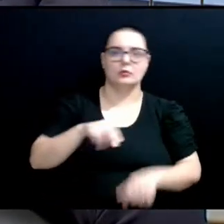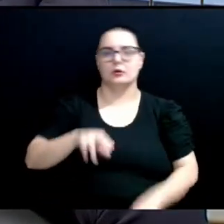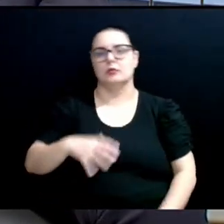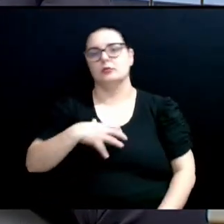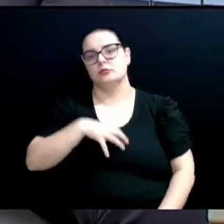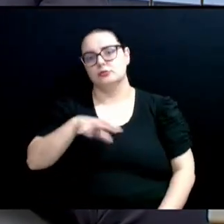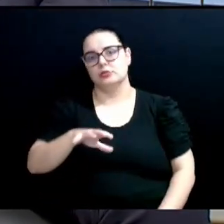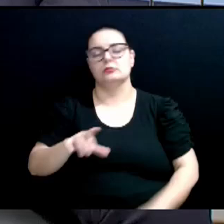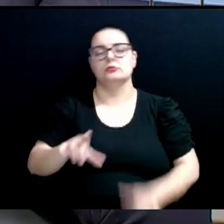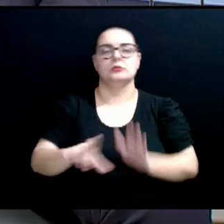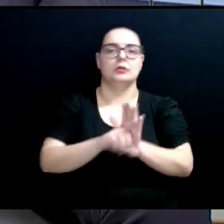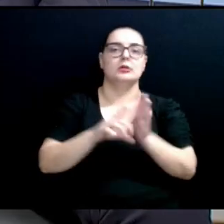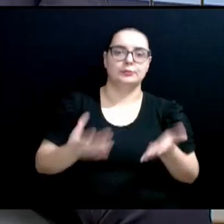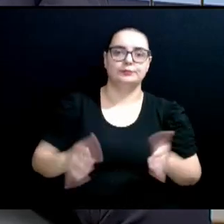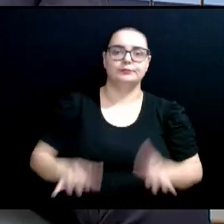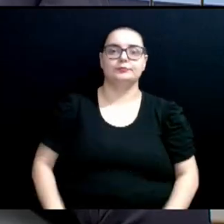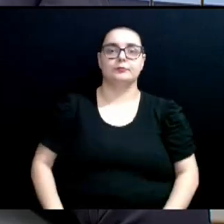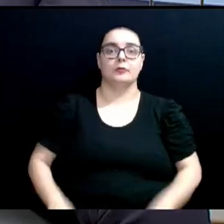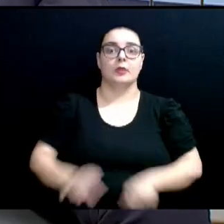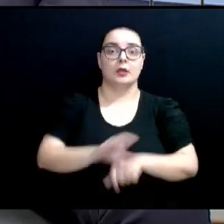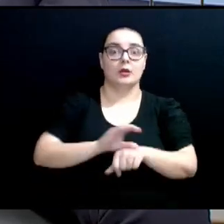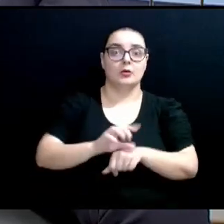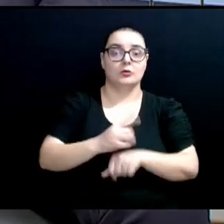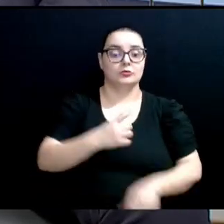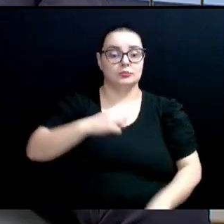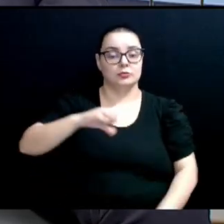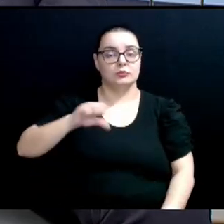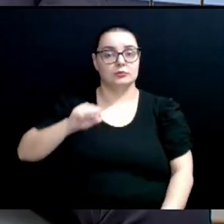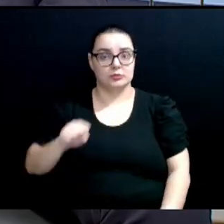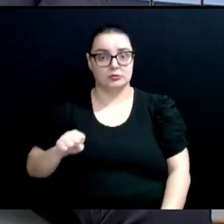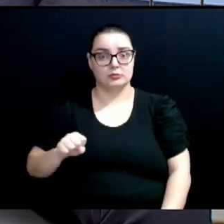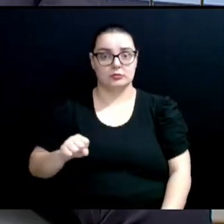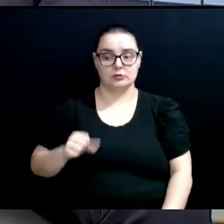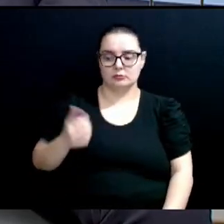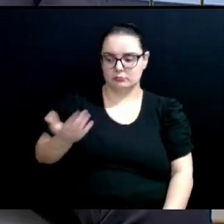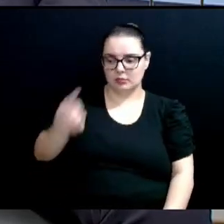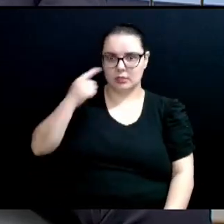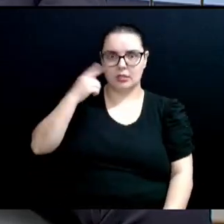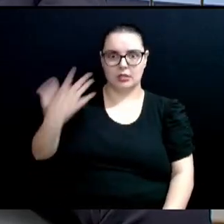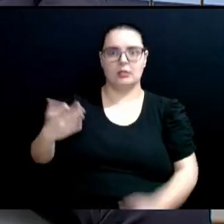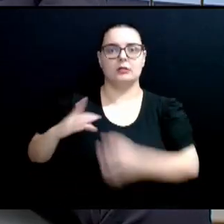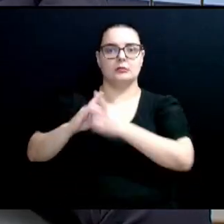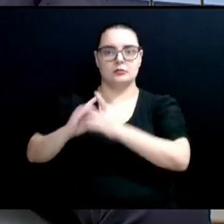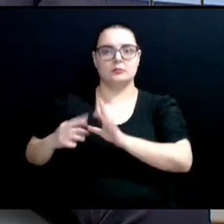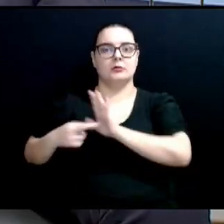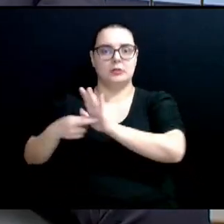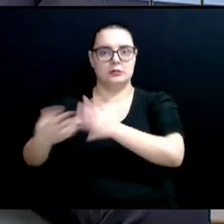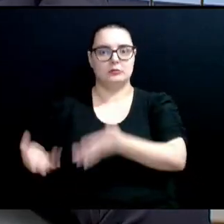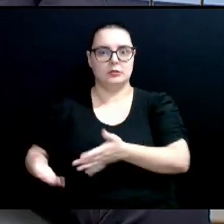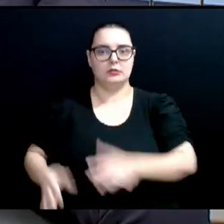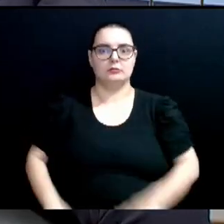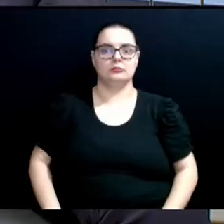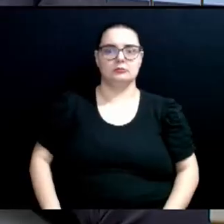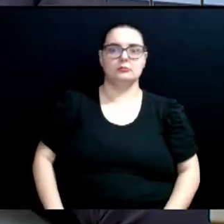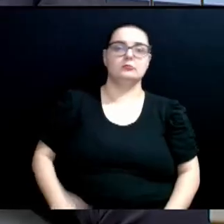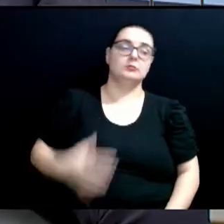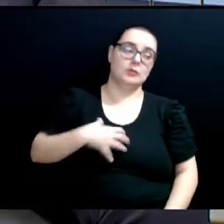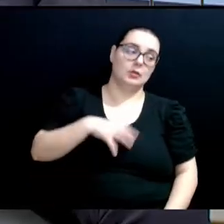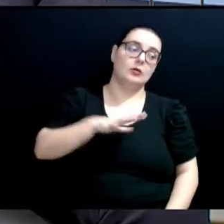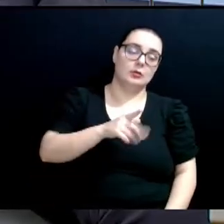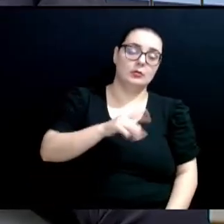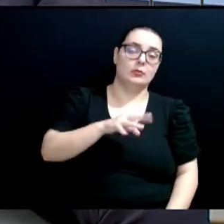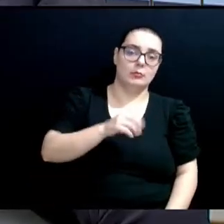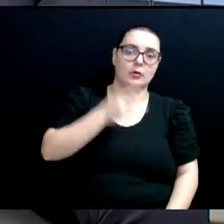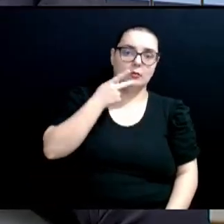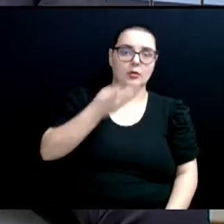a Constituição de 88, ela coloca, de um lado, a ideia de democracia representativa, e aí é isso que Paulo comentou, né? O